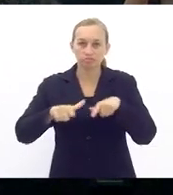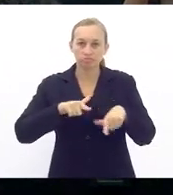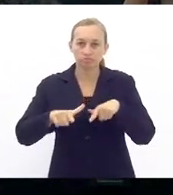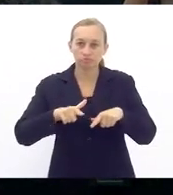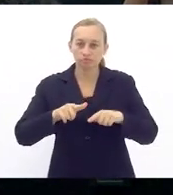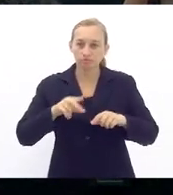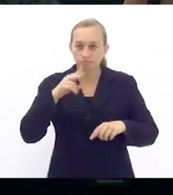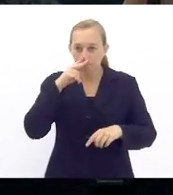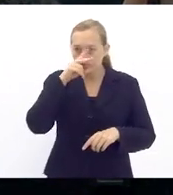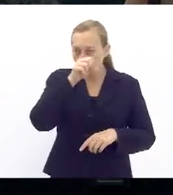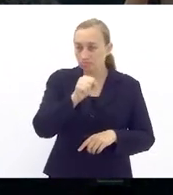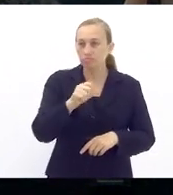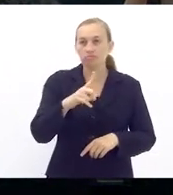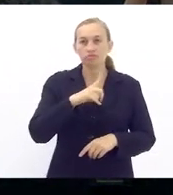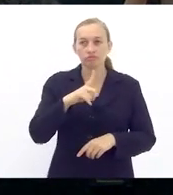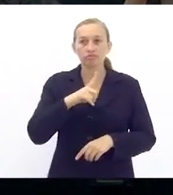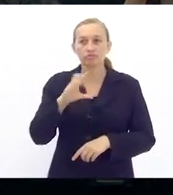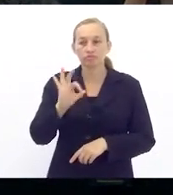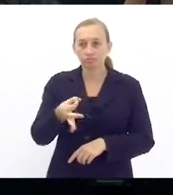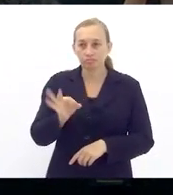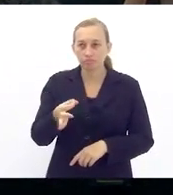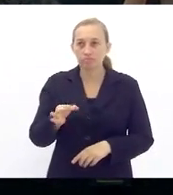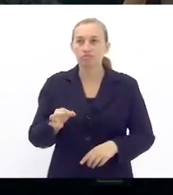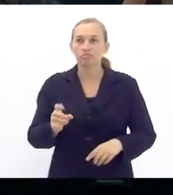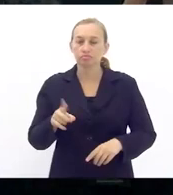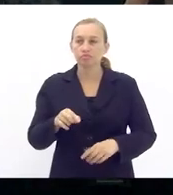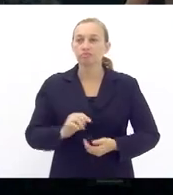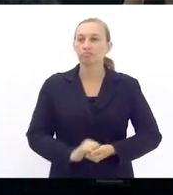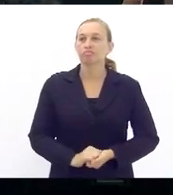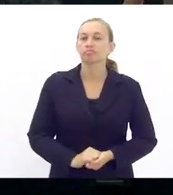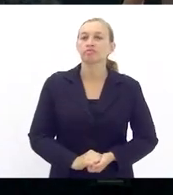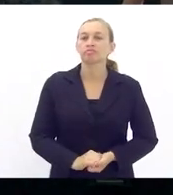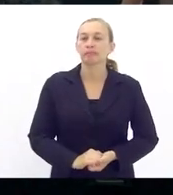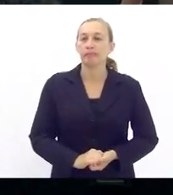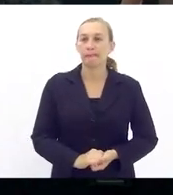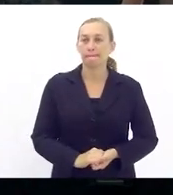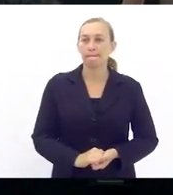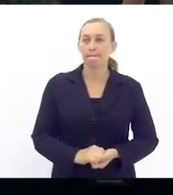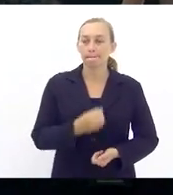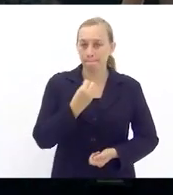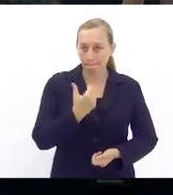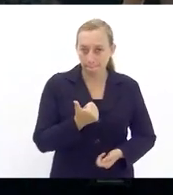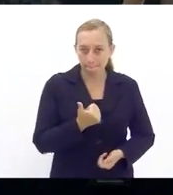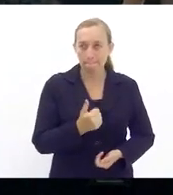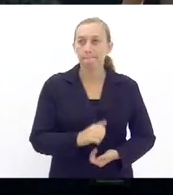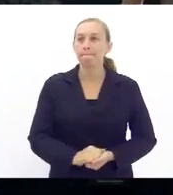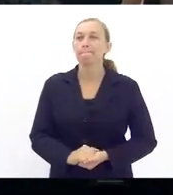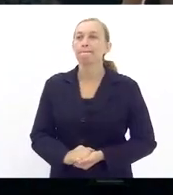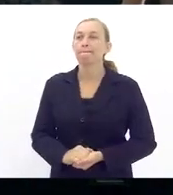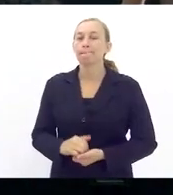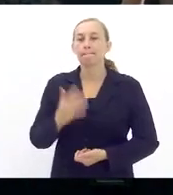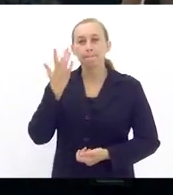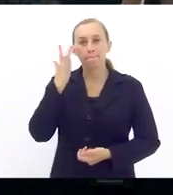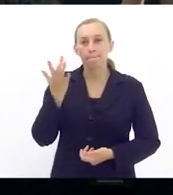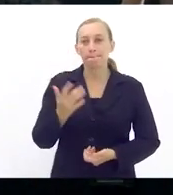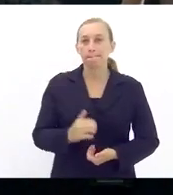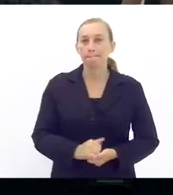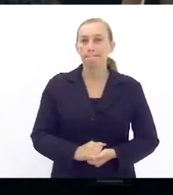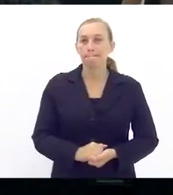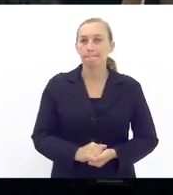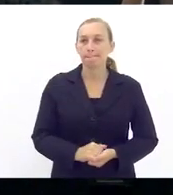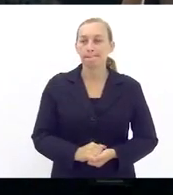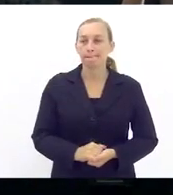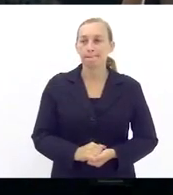fortalecido né de fato mas é isso tá bem eu acho que no meio da